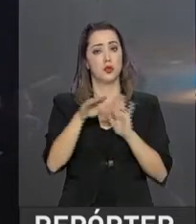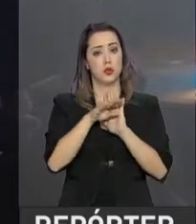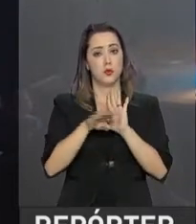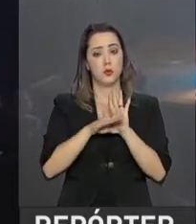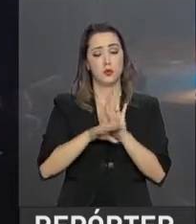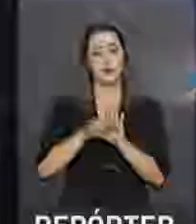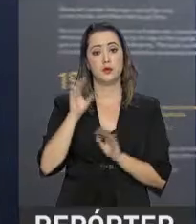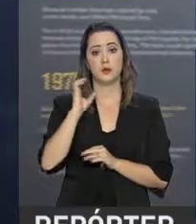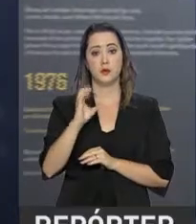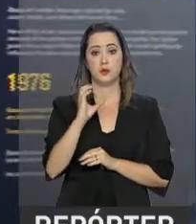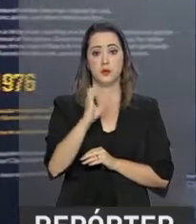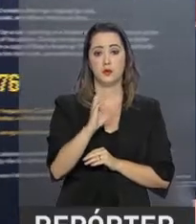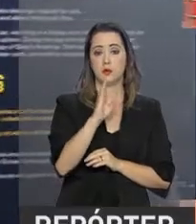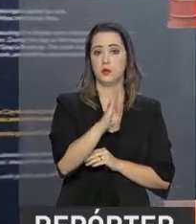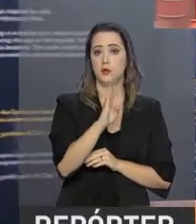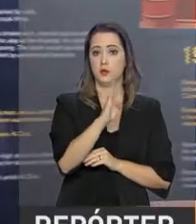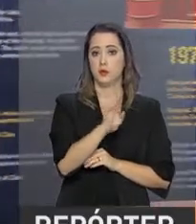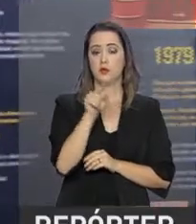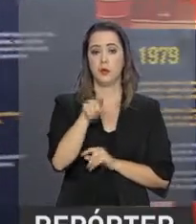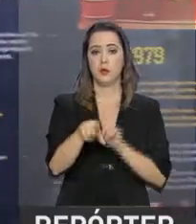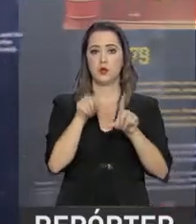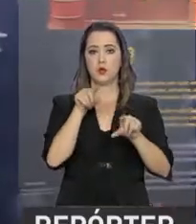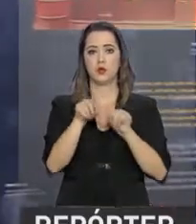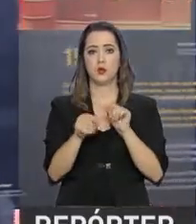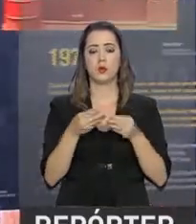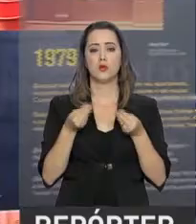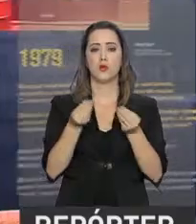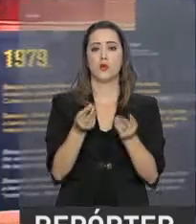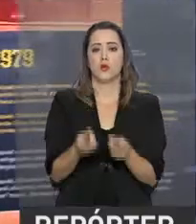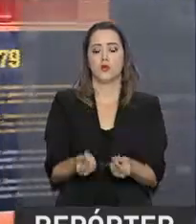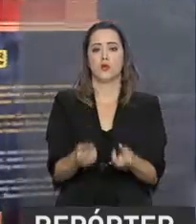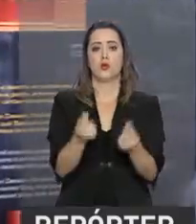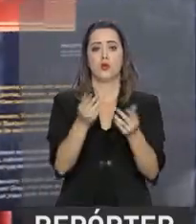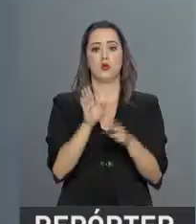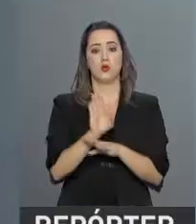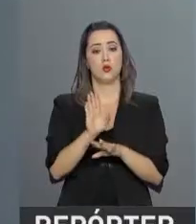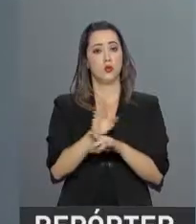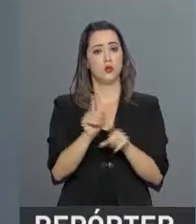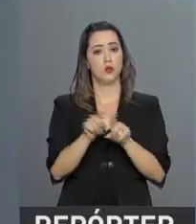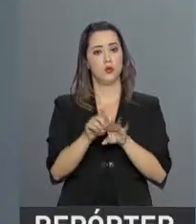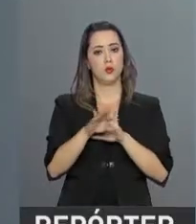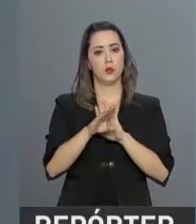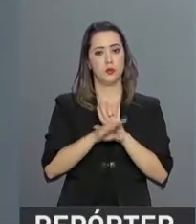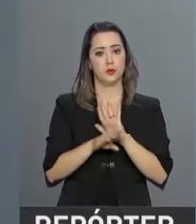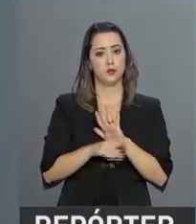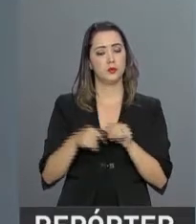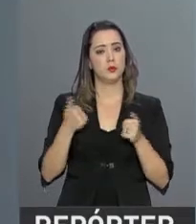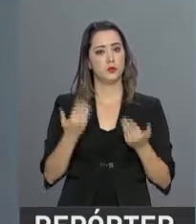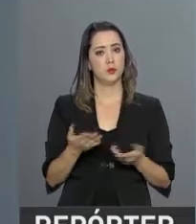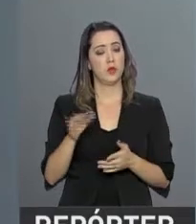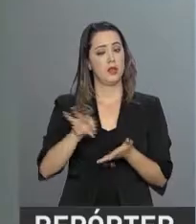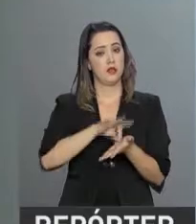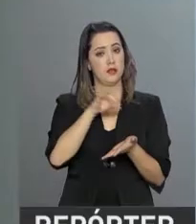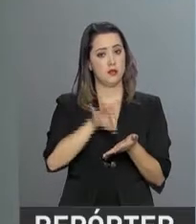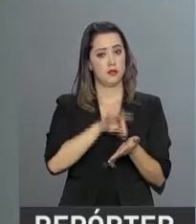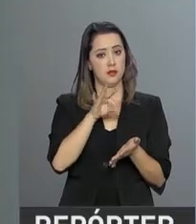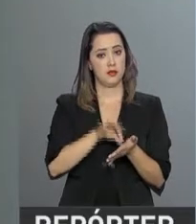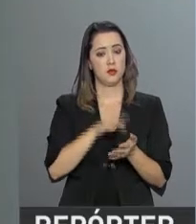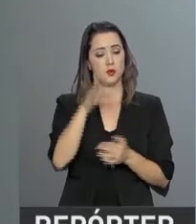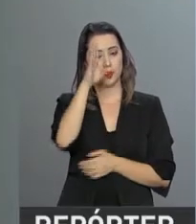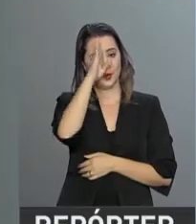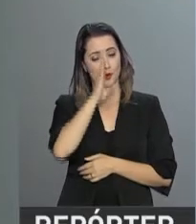dos CCBBs, os selecionados vão receber patrocínio para a realização dos projetos. As inscrições